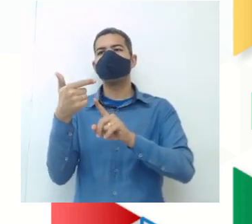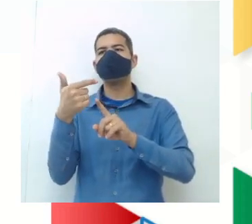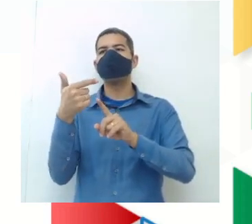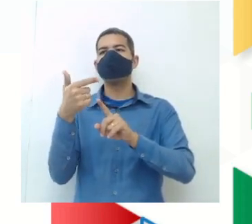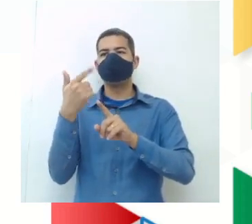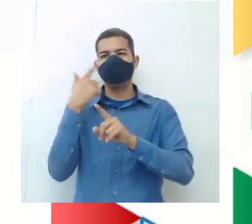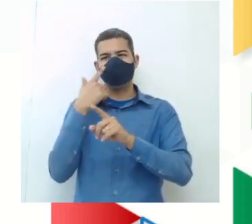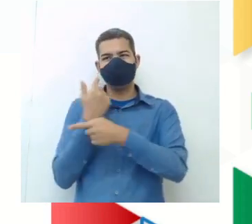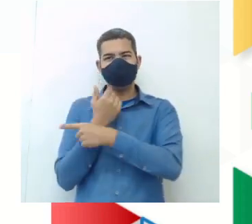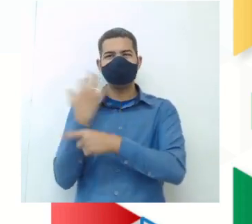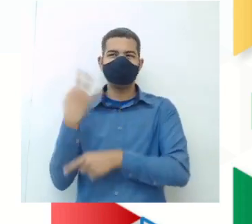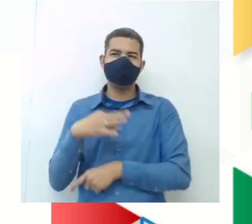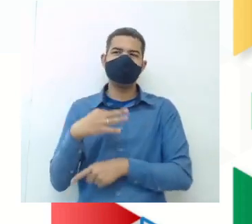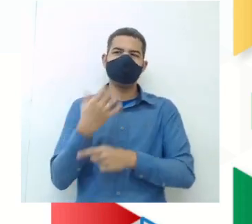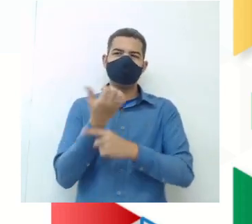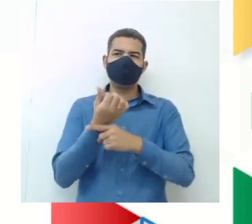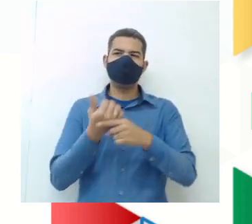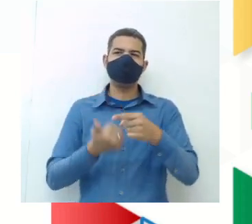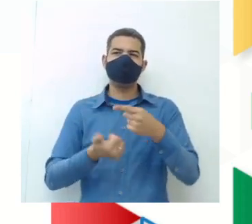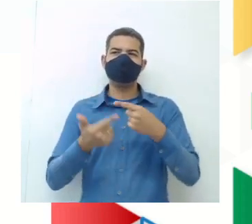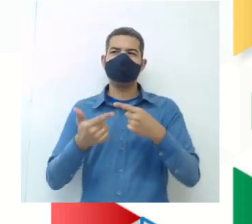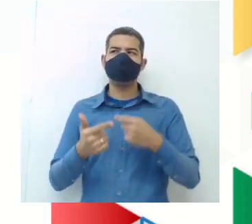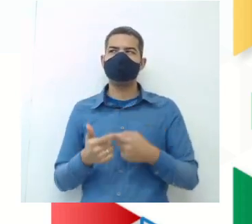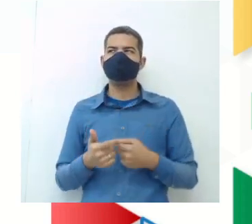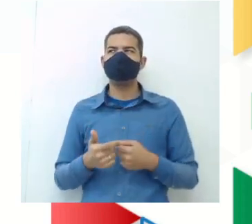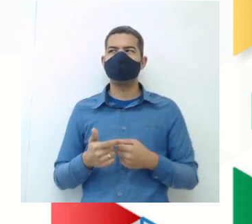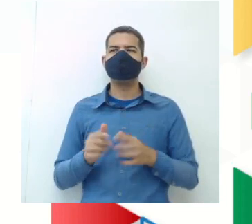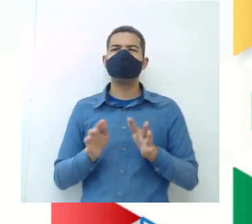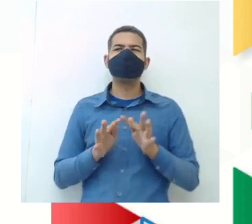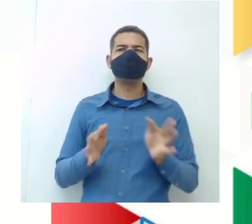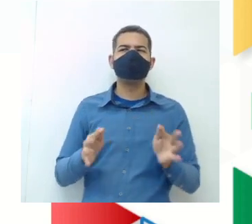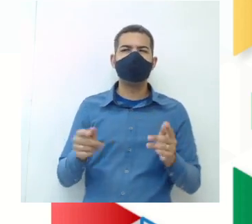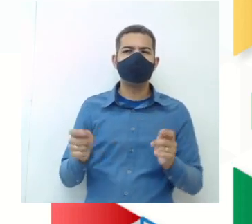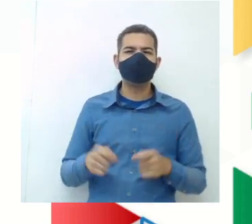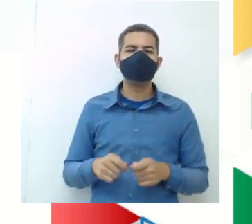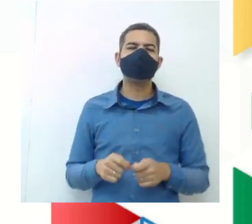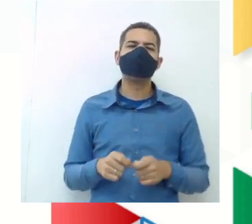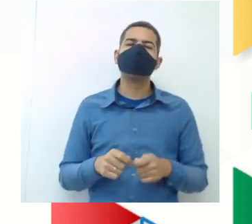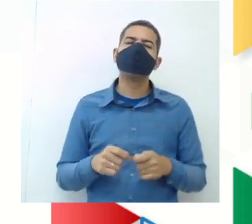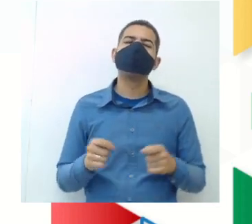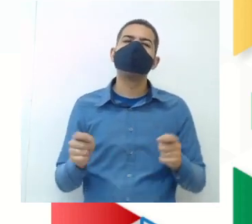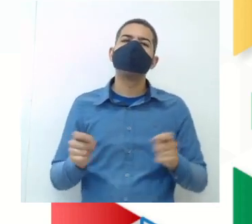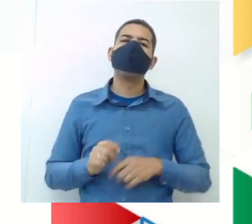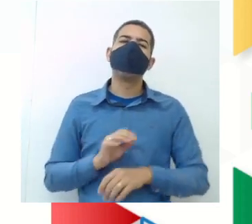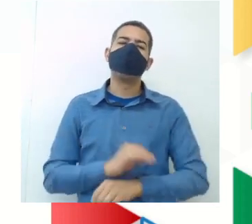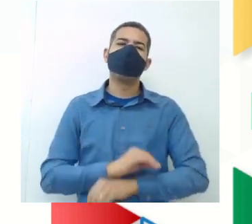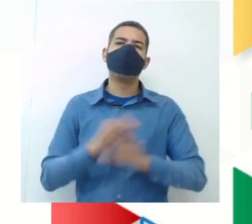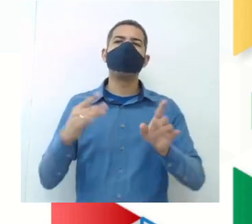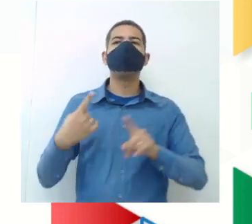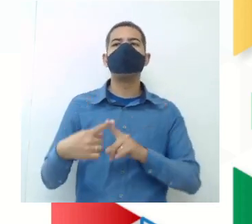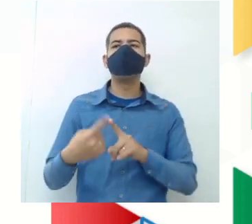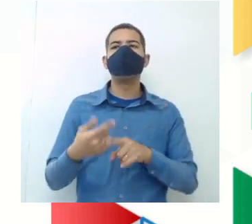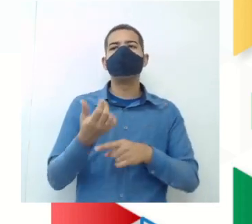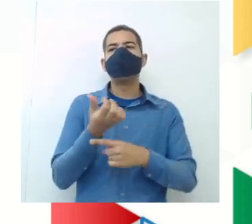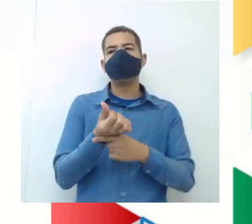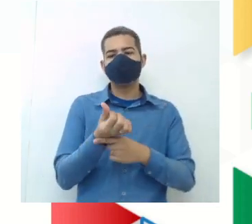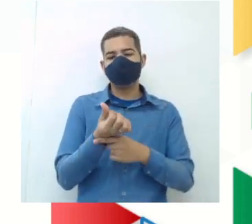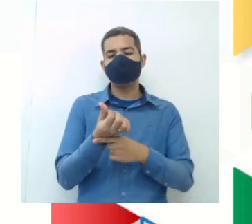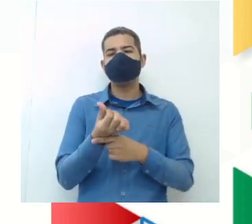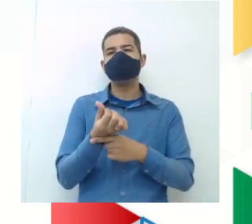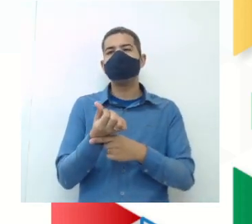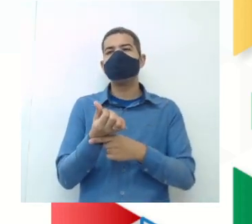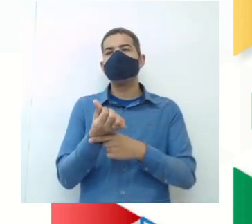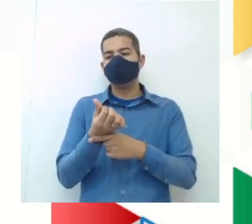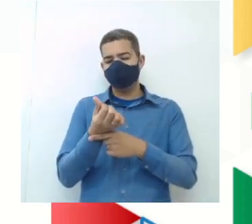sobre 12, agora tá correto, não tá? Dá para simplificar? Claro que dá para simplificar, porque 6 é dividido por 2